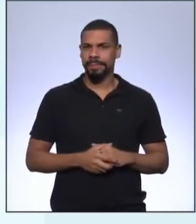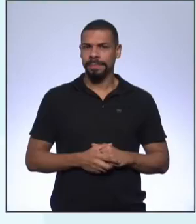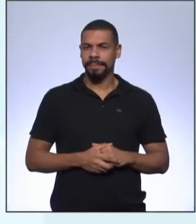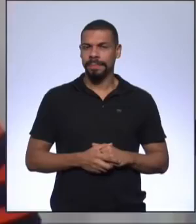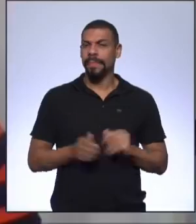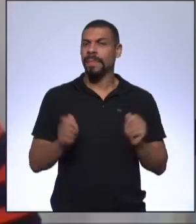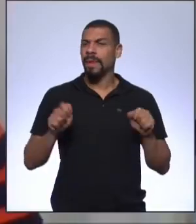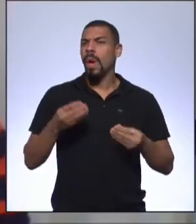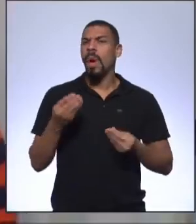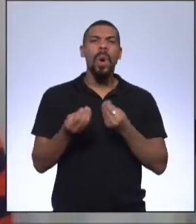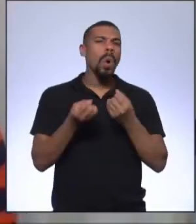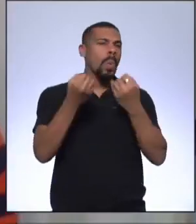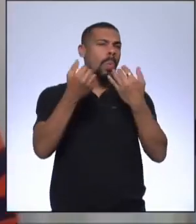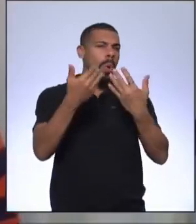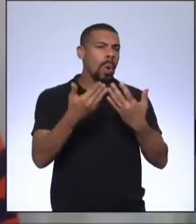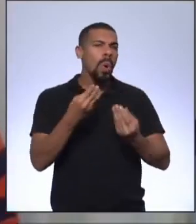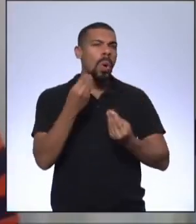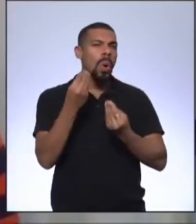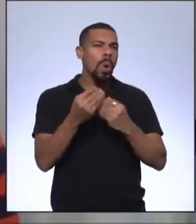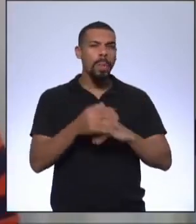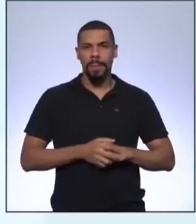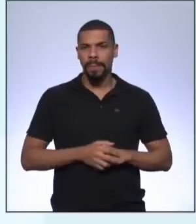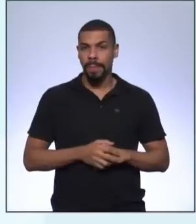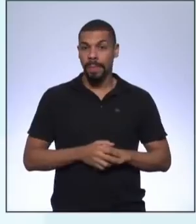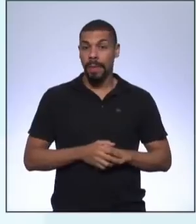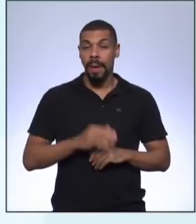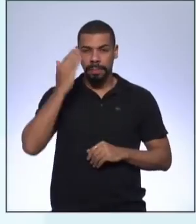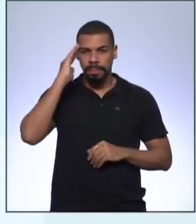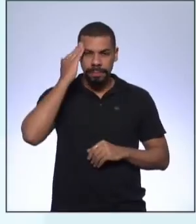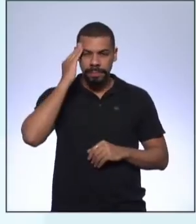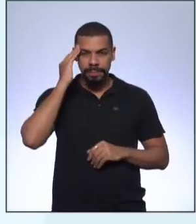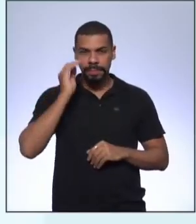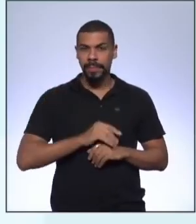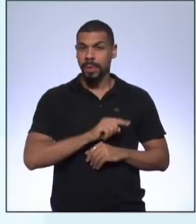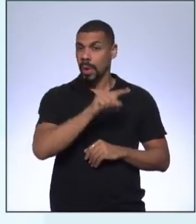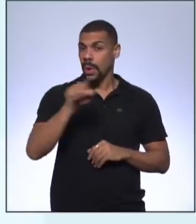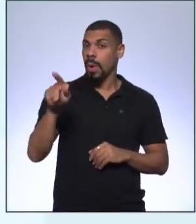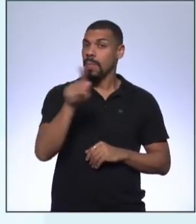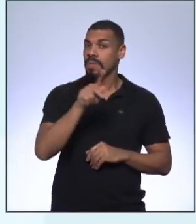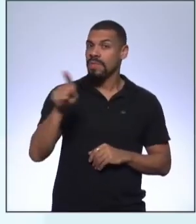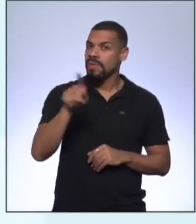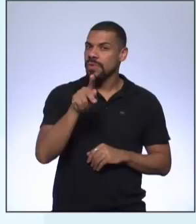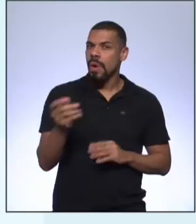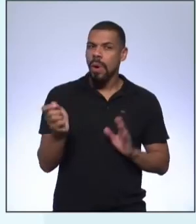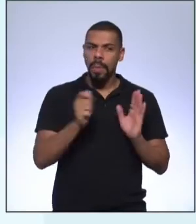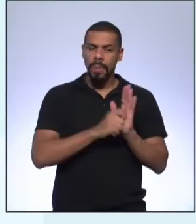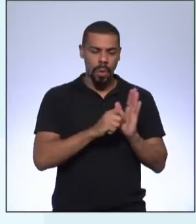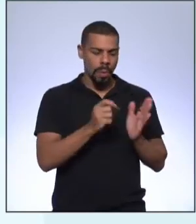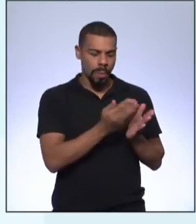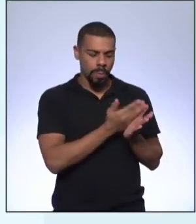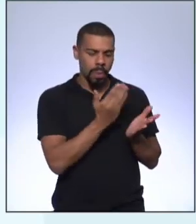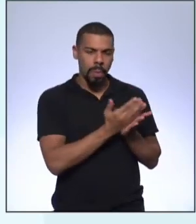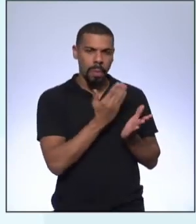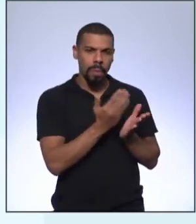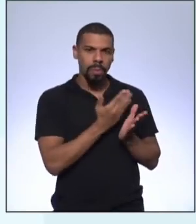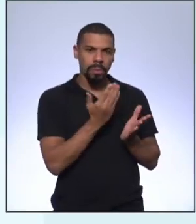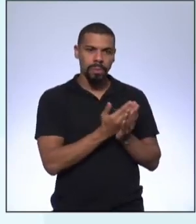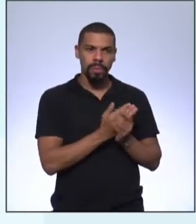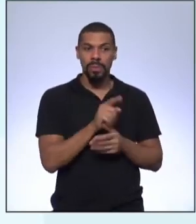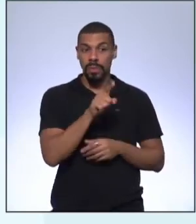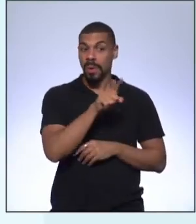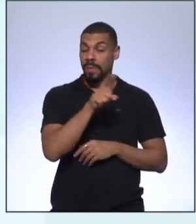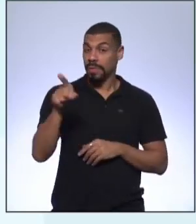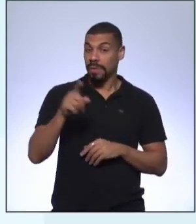forma adequada ao contexto de circulação, produção e compreensão. Então, professor, colega, coloca lá no diário, ó, já tem um número até da habilidade